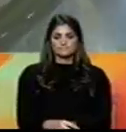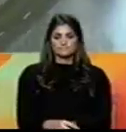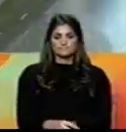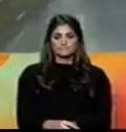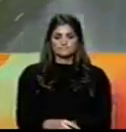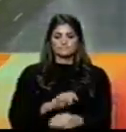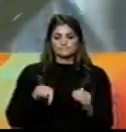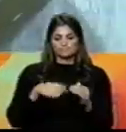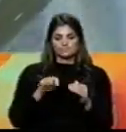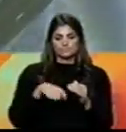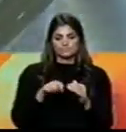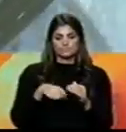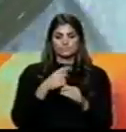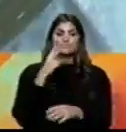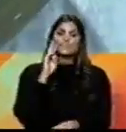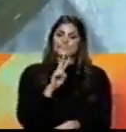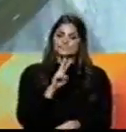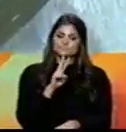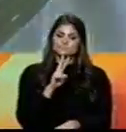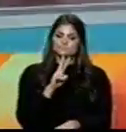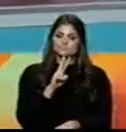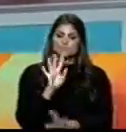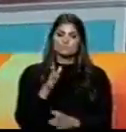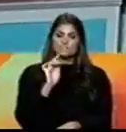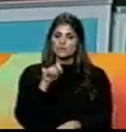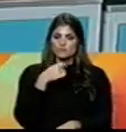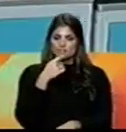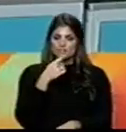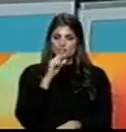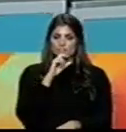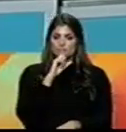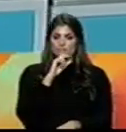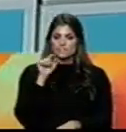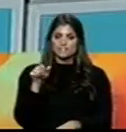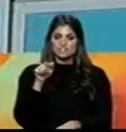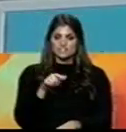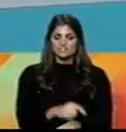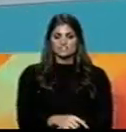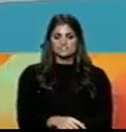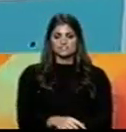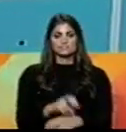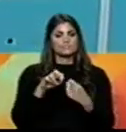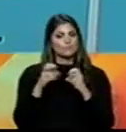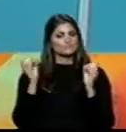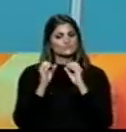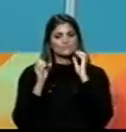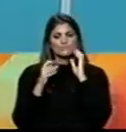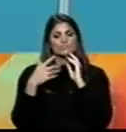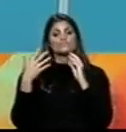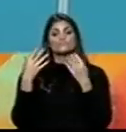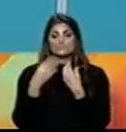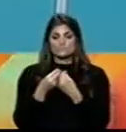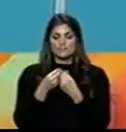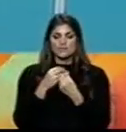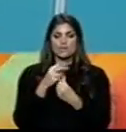ver que realmente... Esta colher já não precisas, não é? Não, já não preciso. Ah, ótimo. Não te importas só de me pôr ali, obrigada. Vamos juntar. Vamos